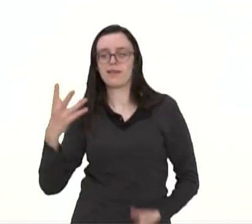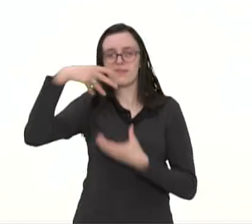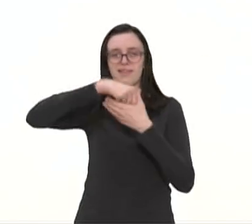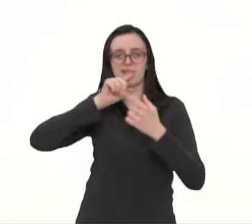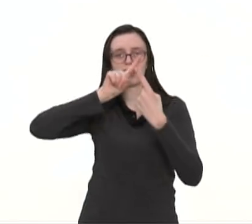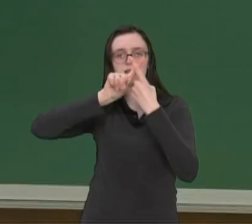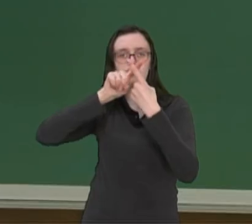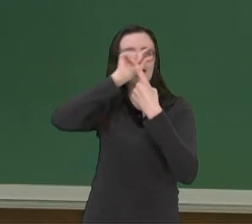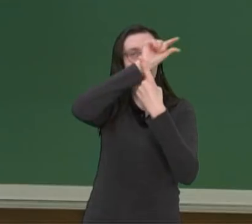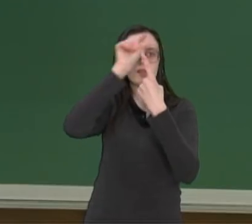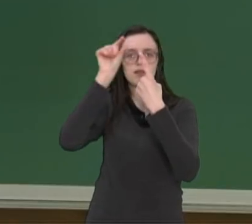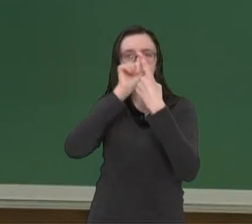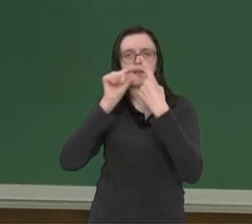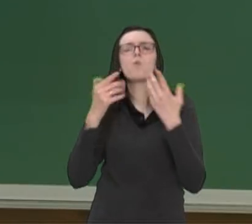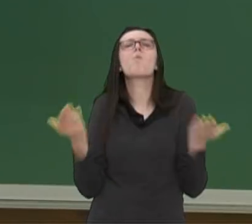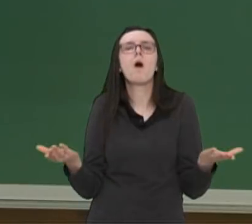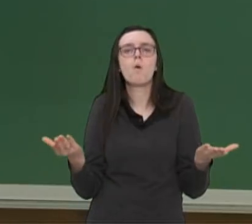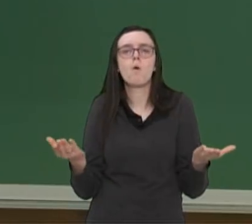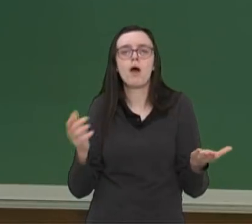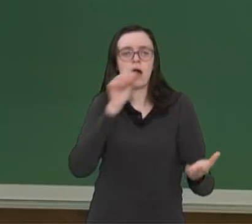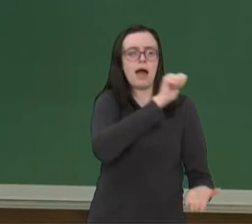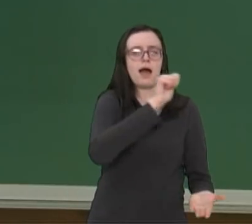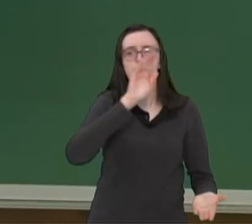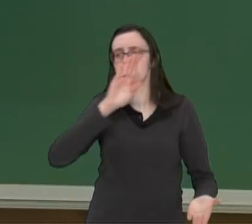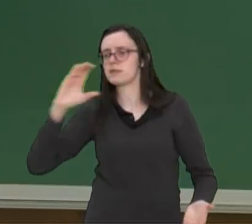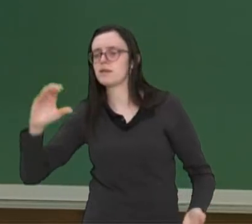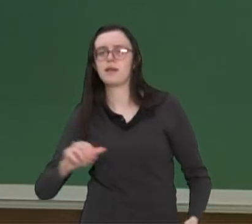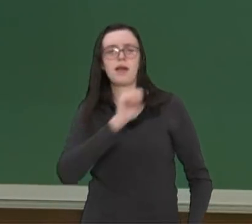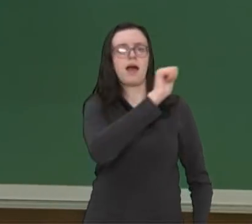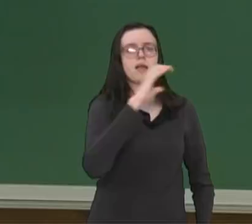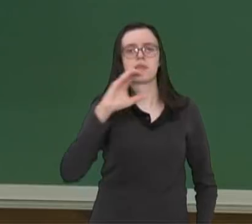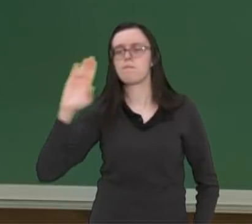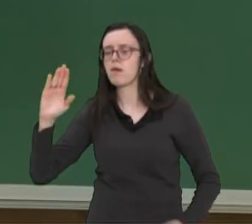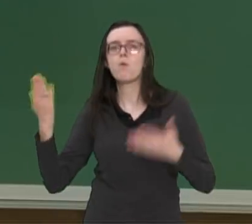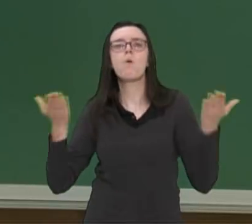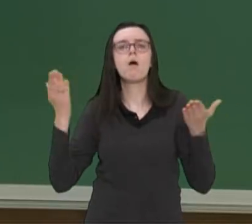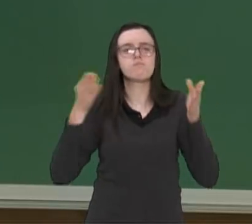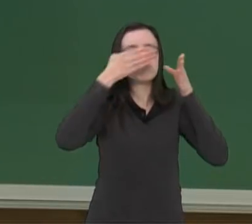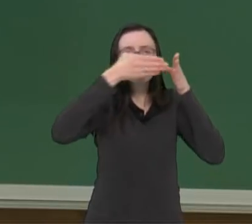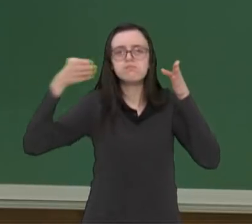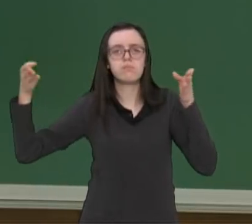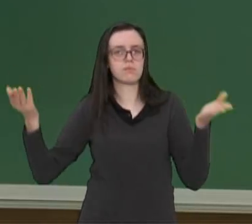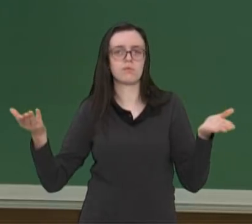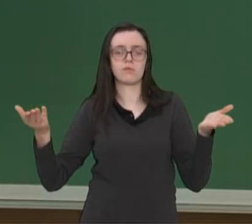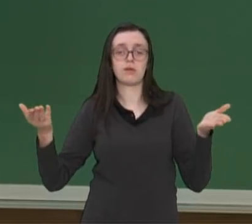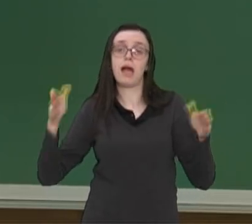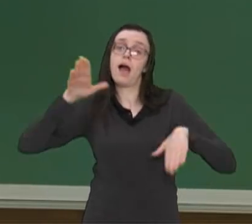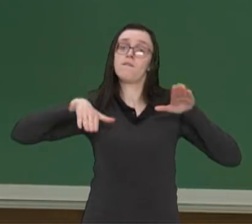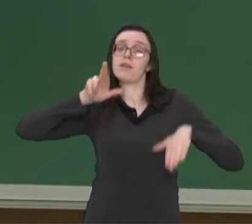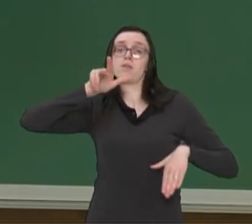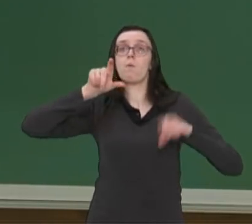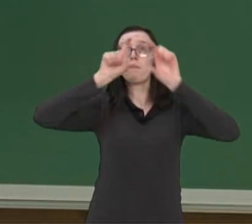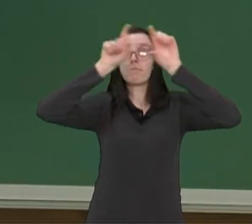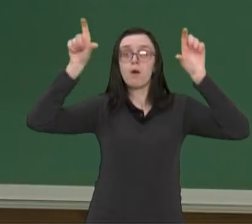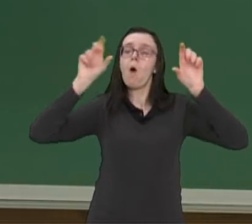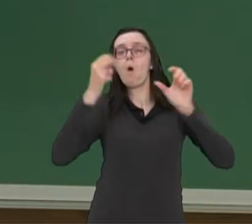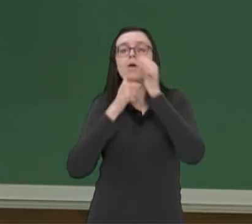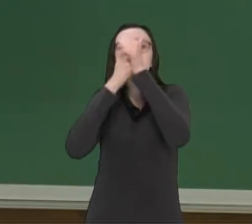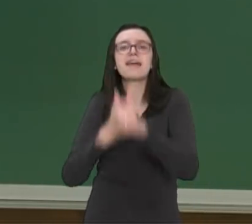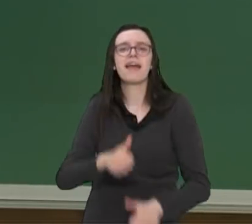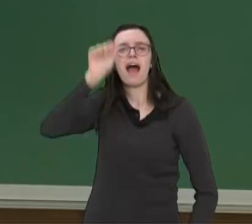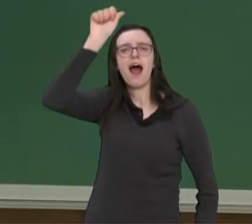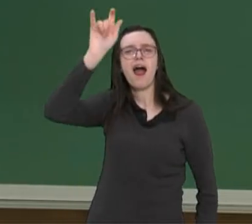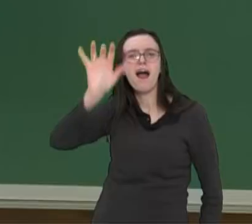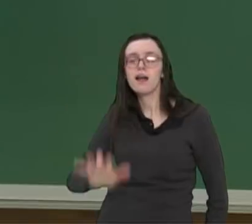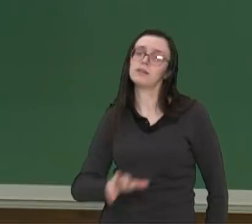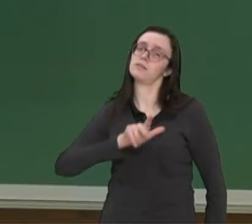cromossomo? É A, B, C? A, C, B? Qual que é a ordem? Tá? Não necessariamente a ordem vai ser a ordem alfabética. Não